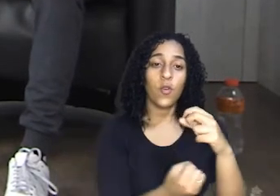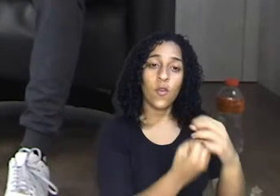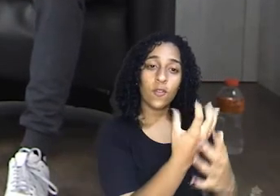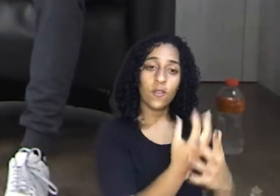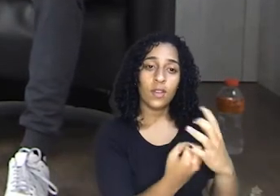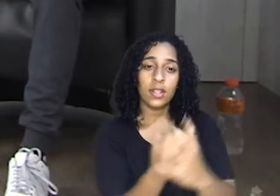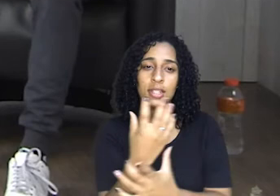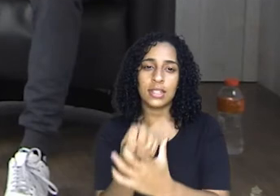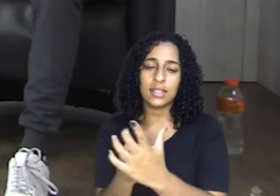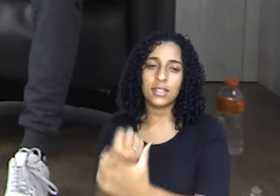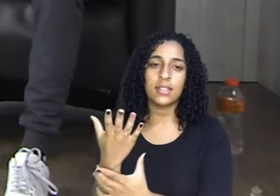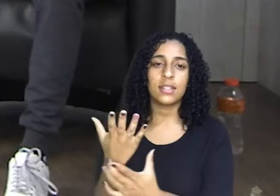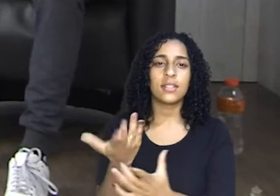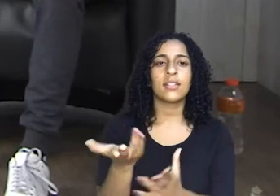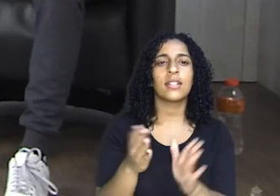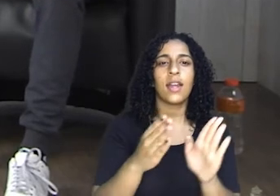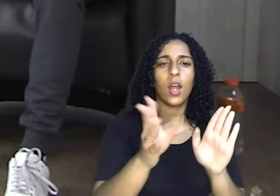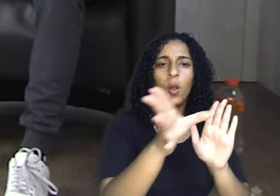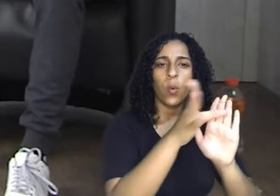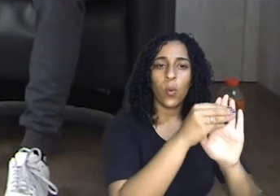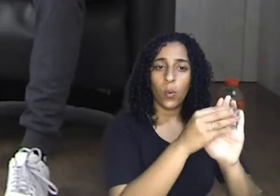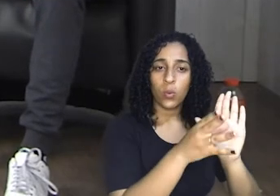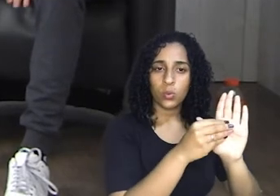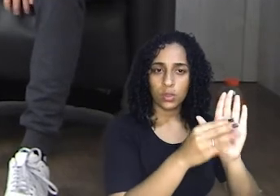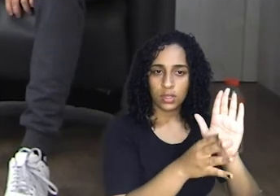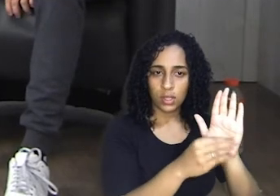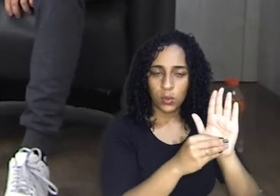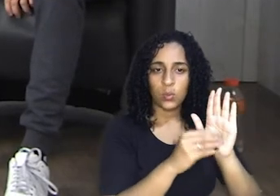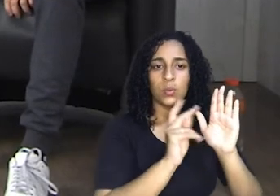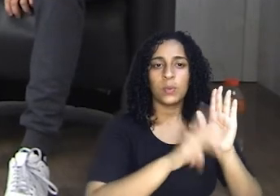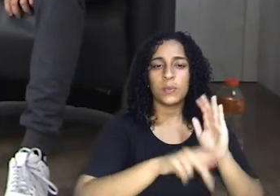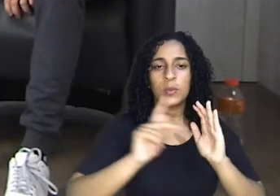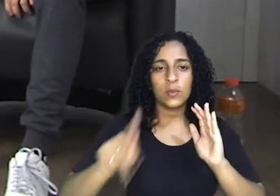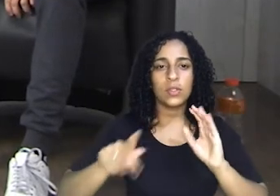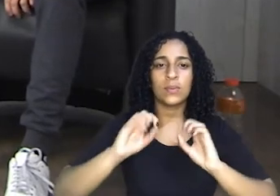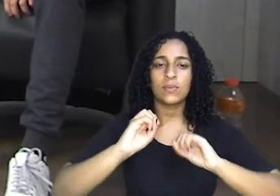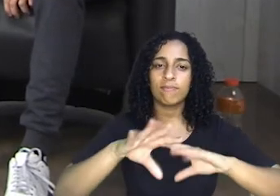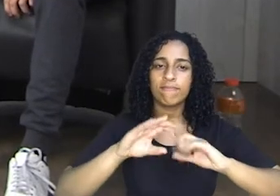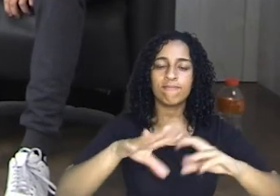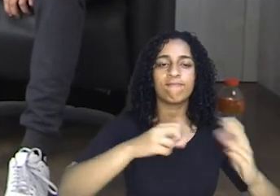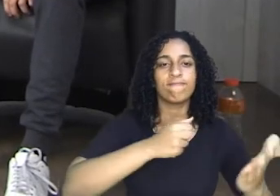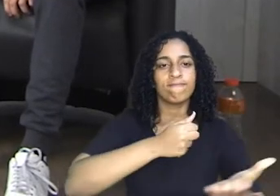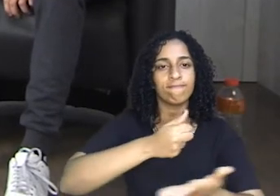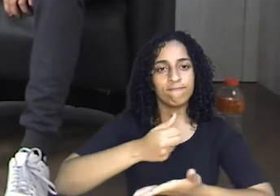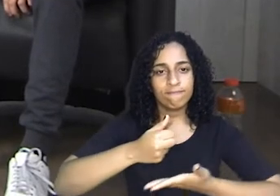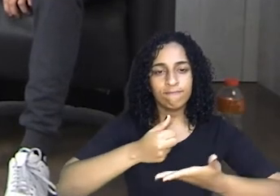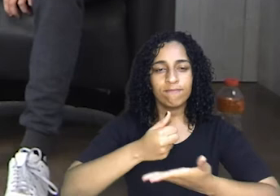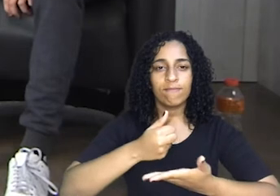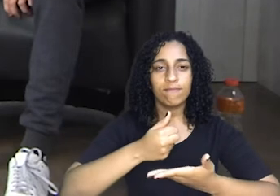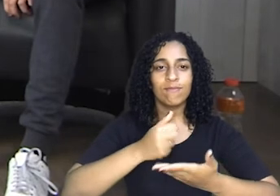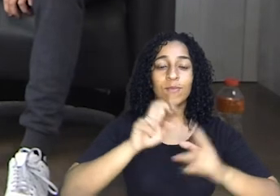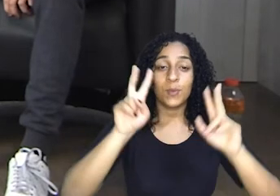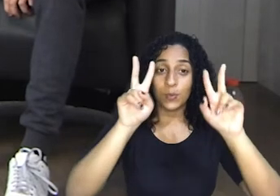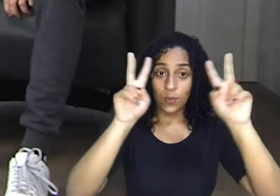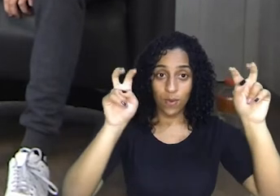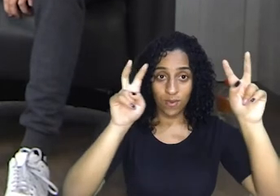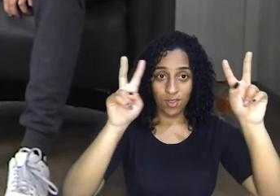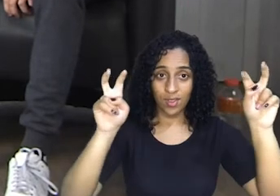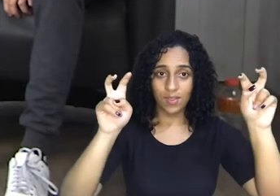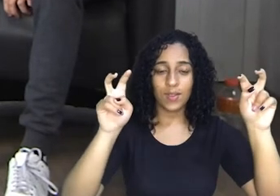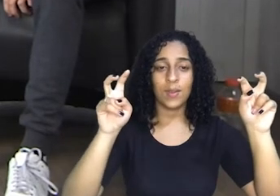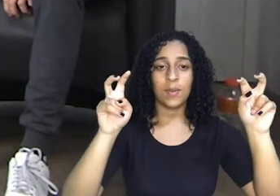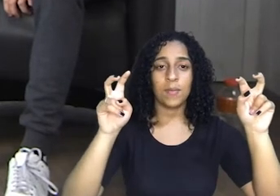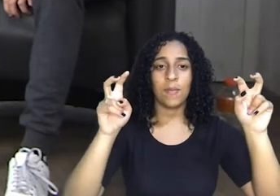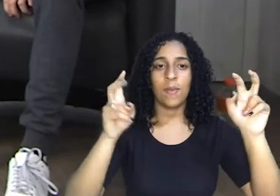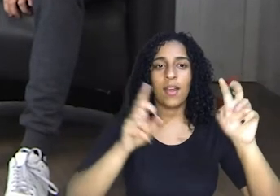conteúdo com professores da Educação Básica e não para para que esse tema seja trabalho o